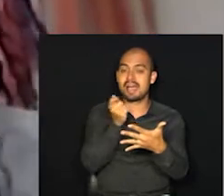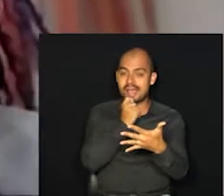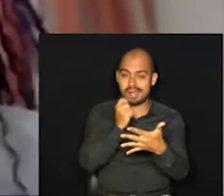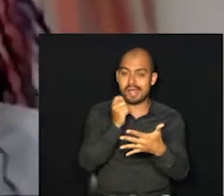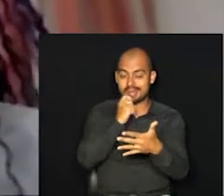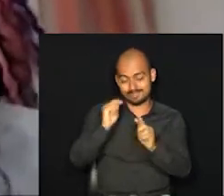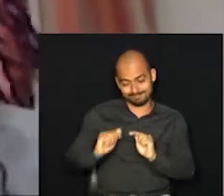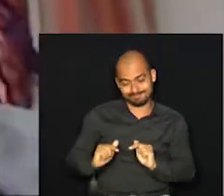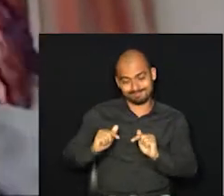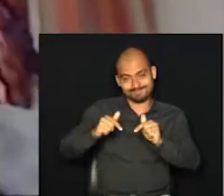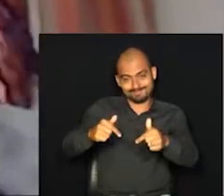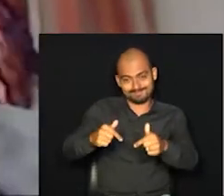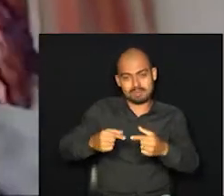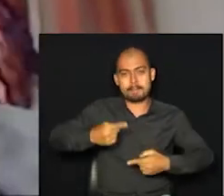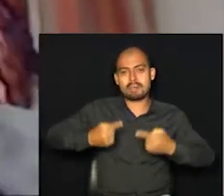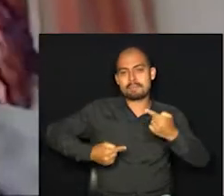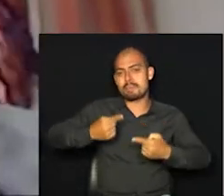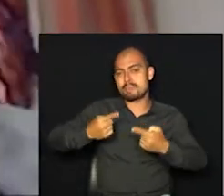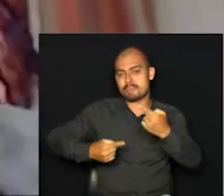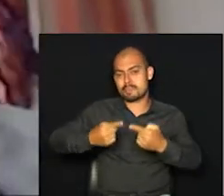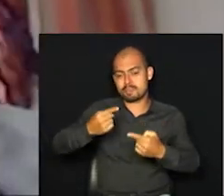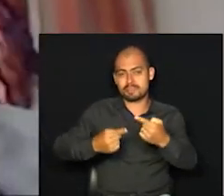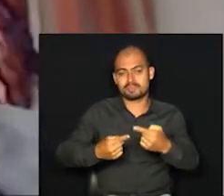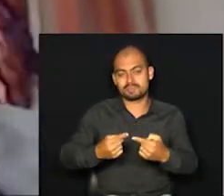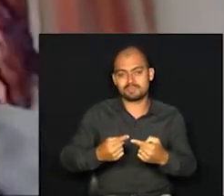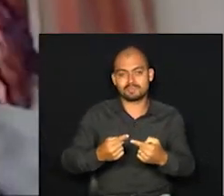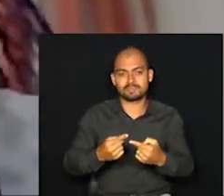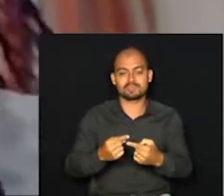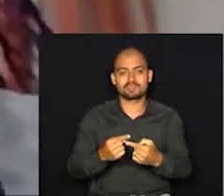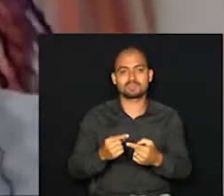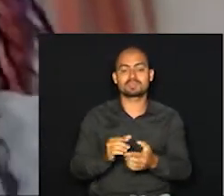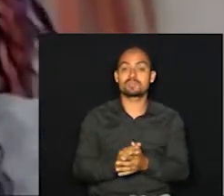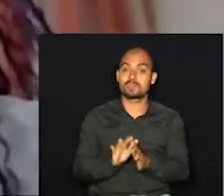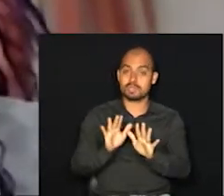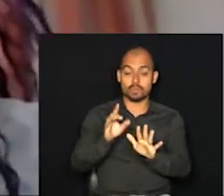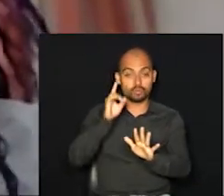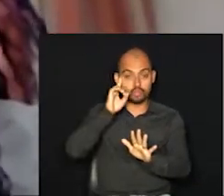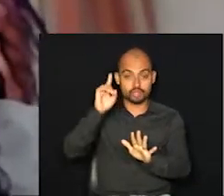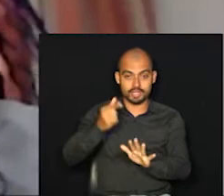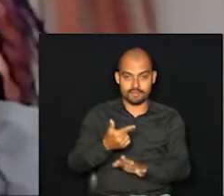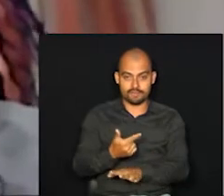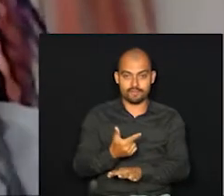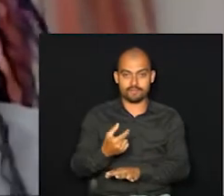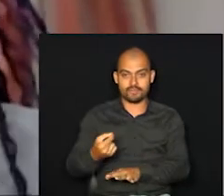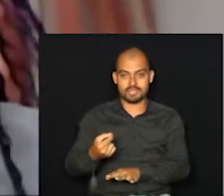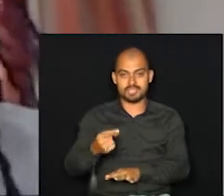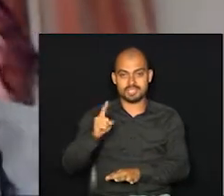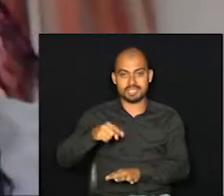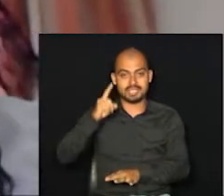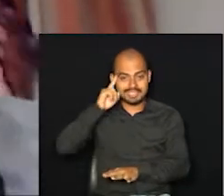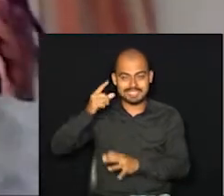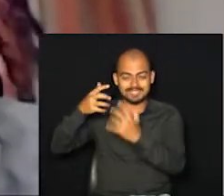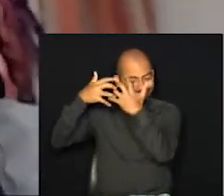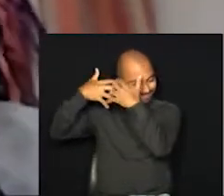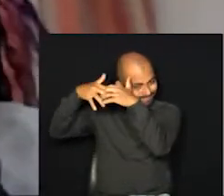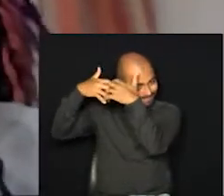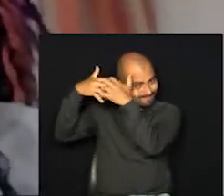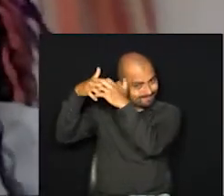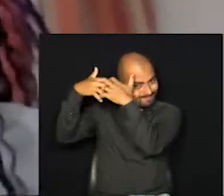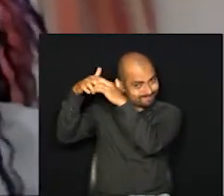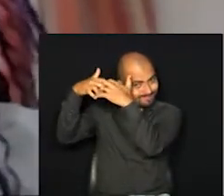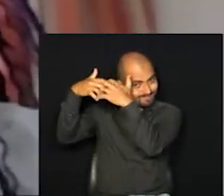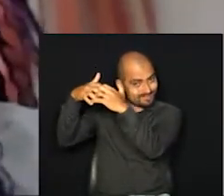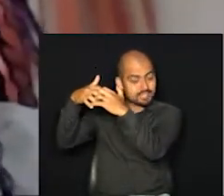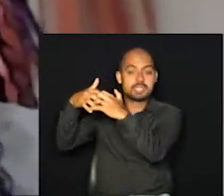feito, muito tem que ser discutido. Embora o dia 20 seja um dia de reflexão, eu acho que é um dia